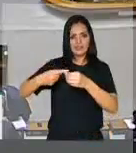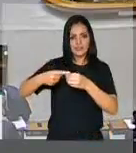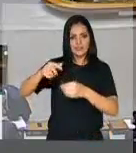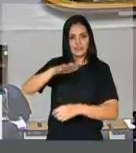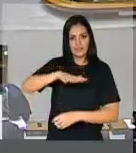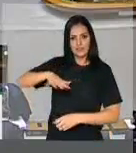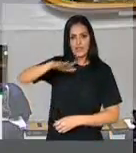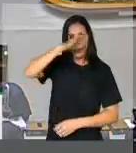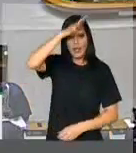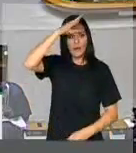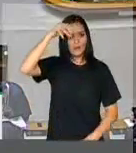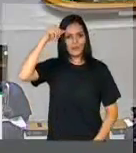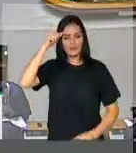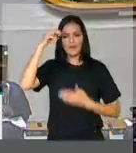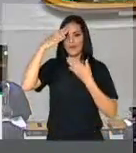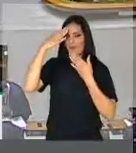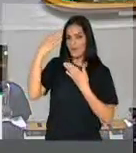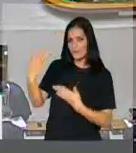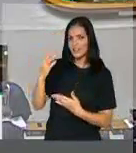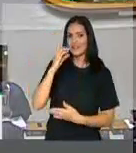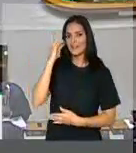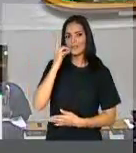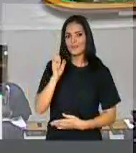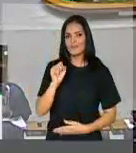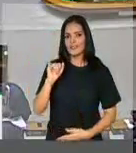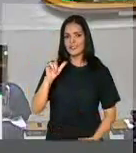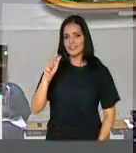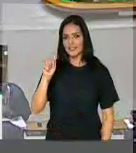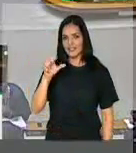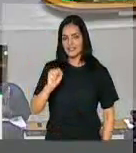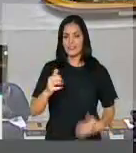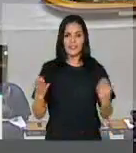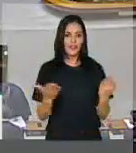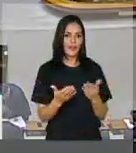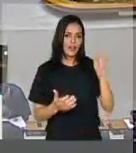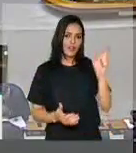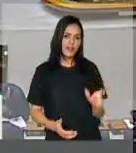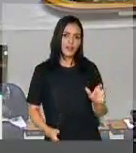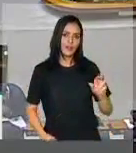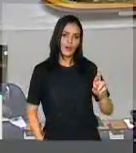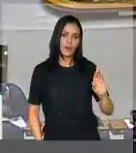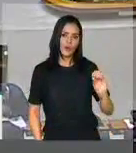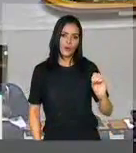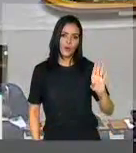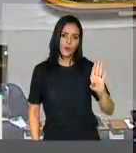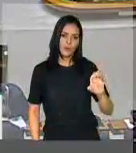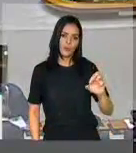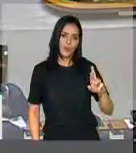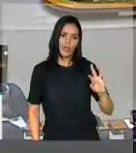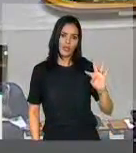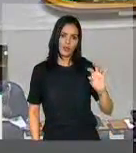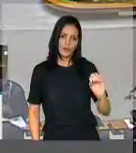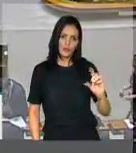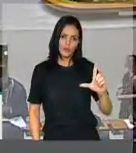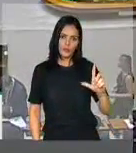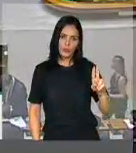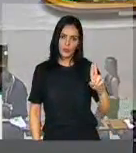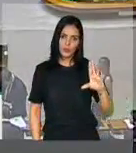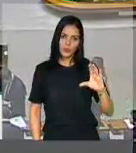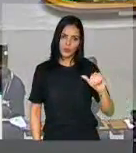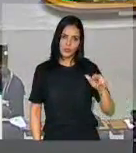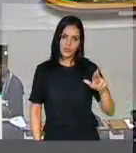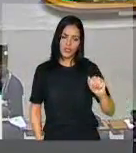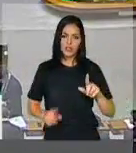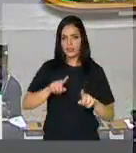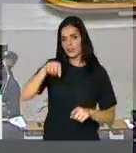da região do estado do Amazonas. Obrigado, deputado Silas. Vamos ouvir, então, nesse momento, o deputado Roberto de Lucena e,